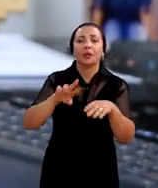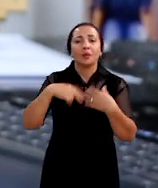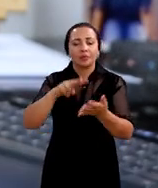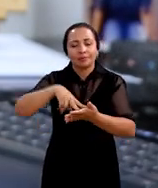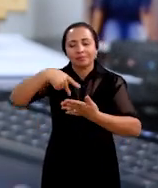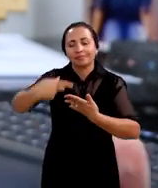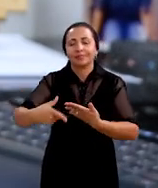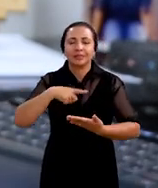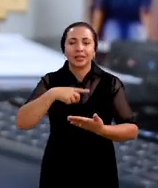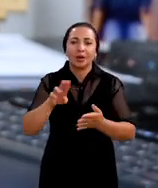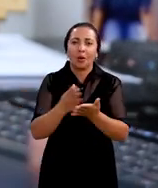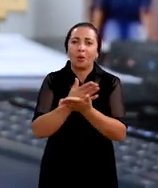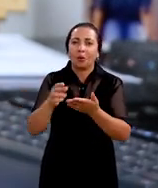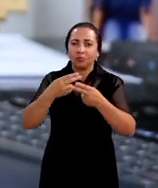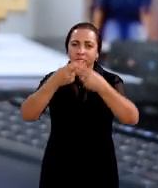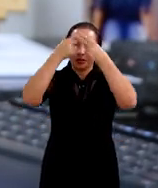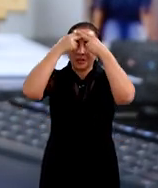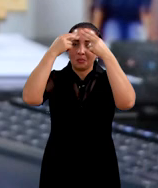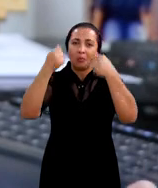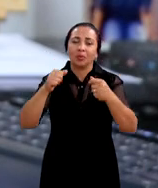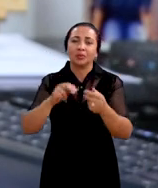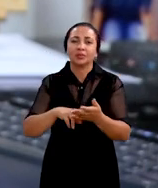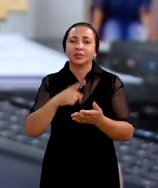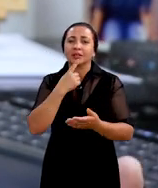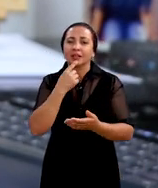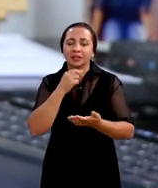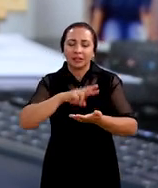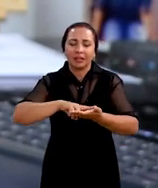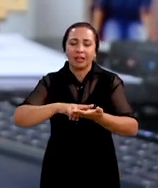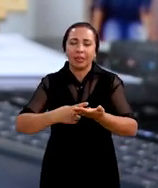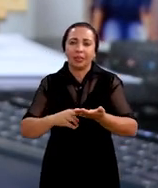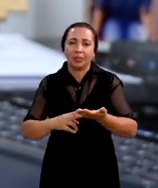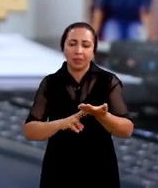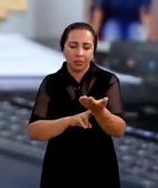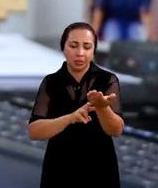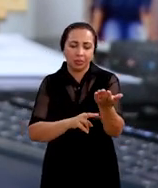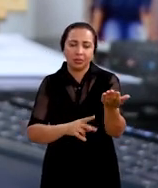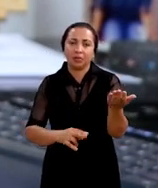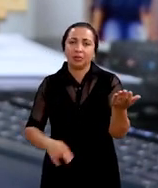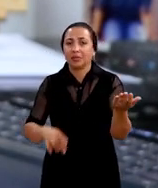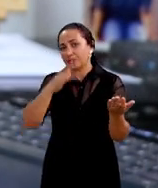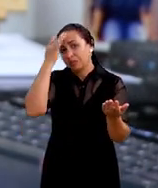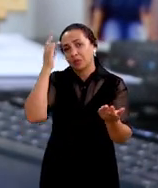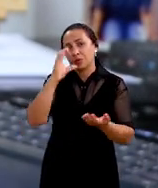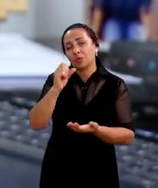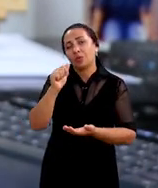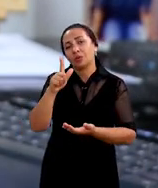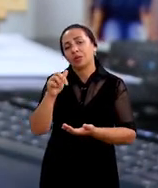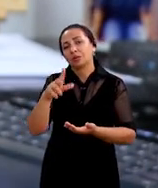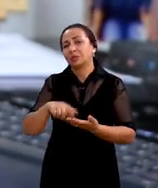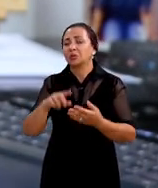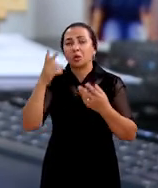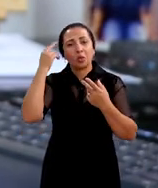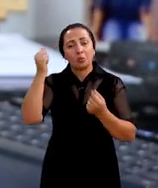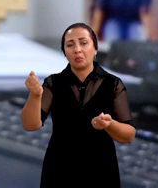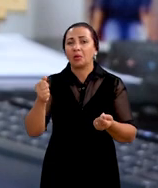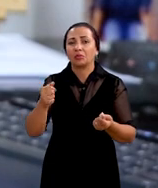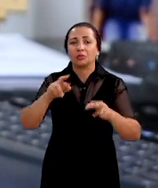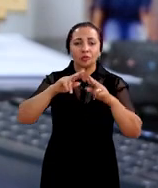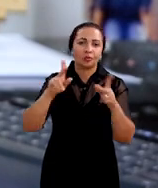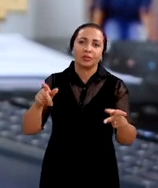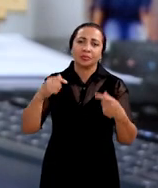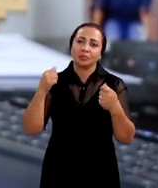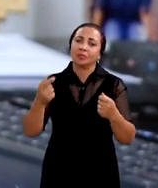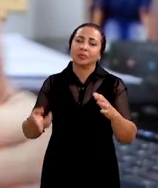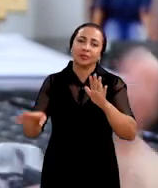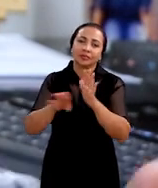quando caem, quando tem algum trauma, podem ter sangramentos que numa pessoa sem coagulopatia hereditária não